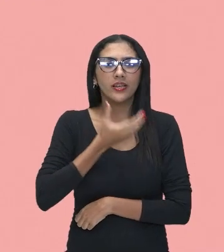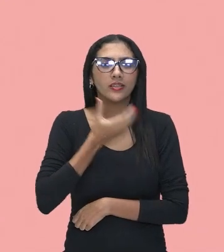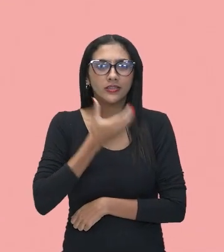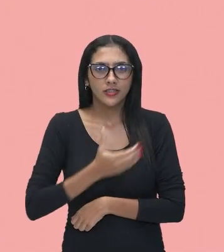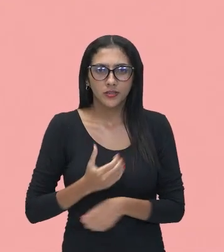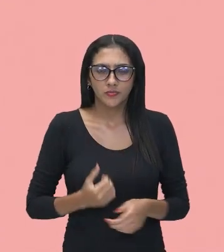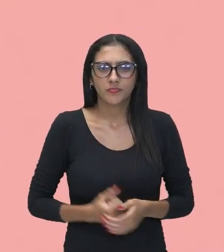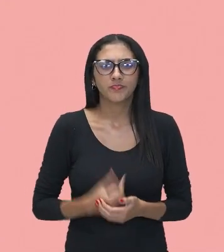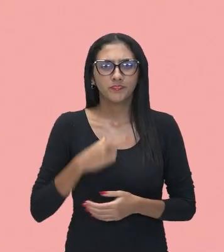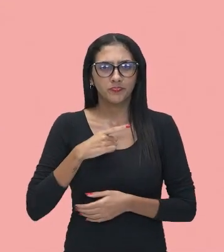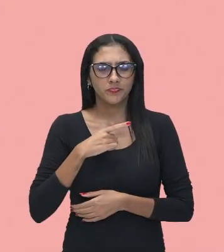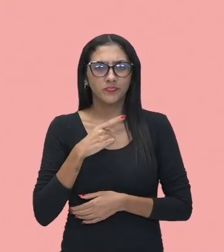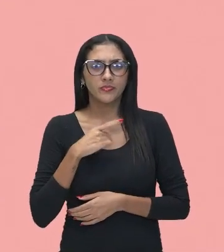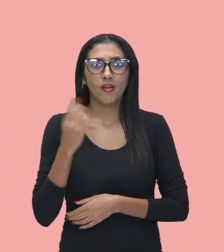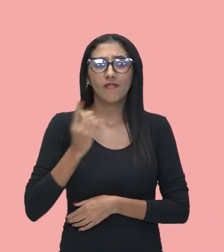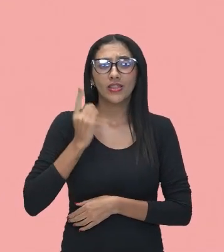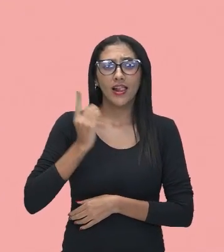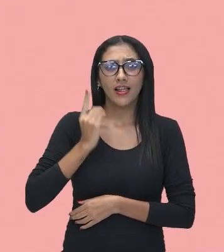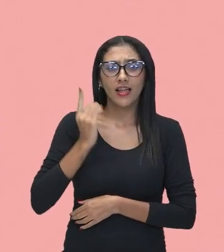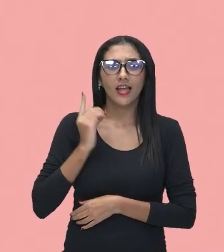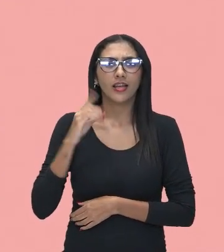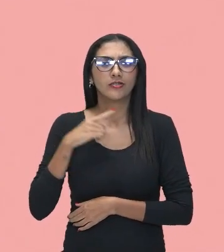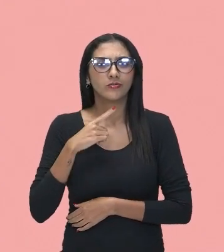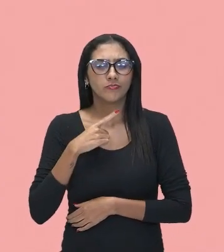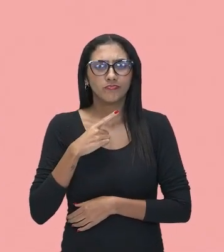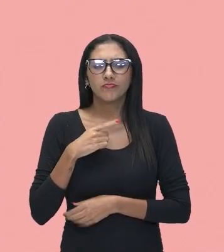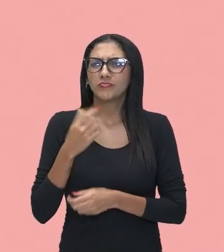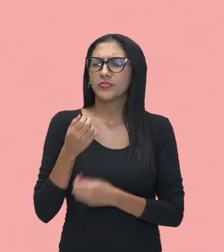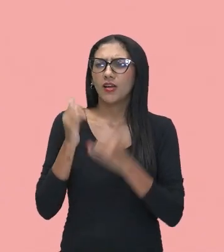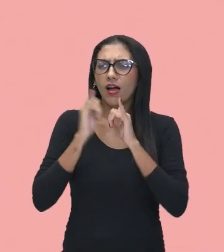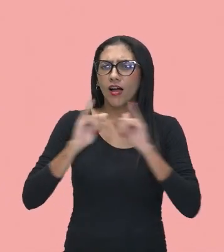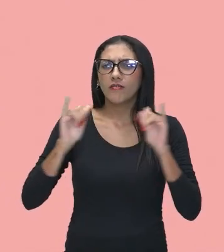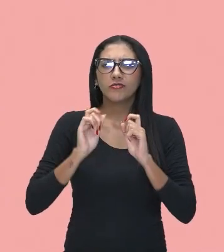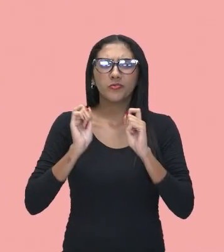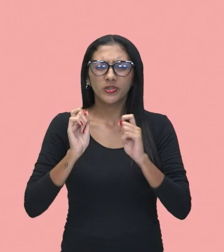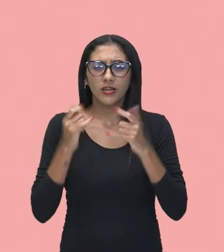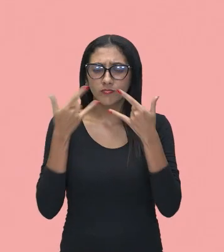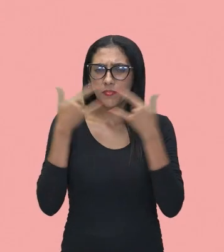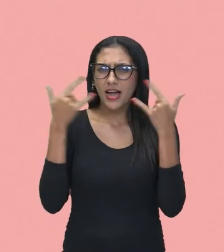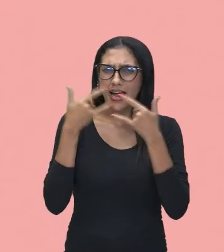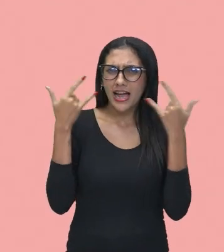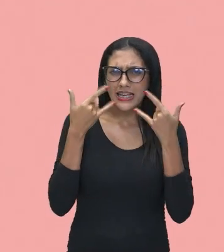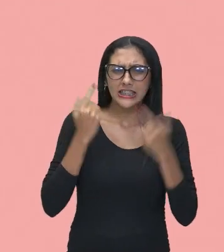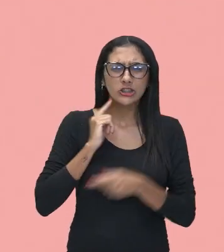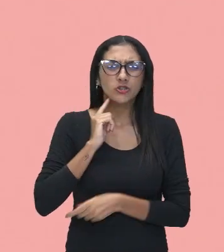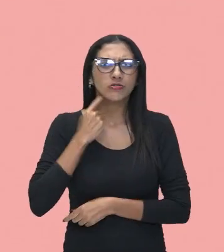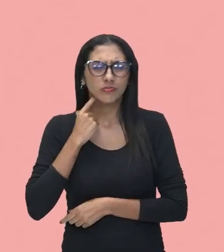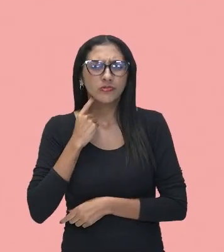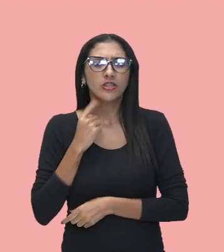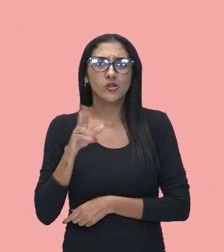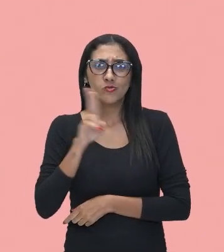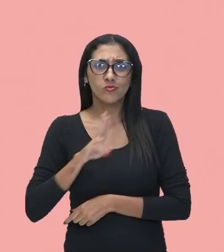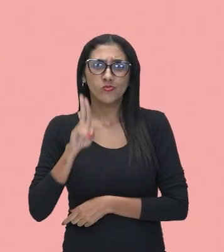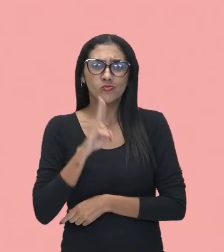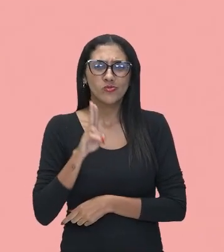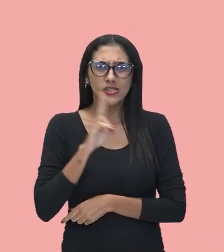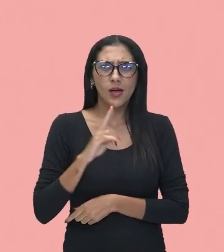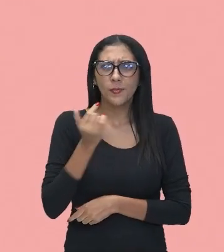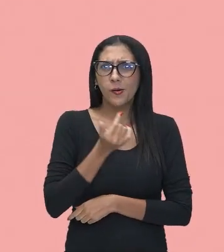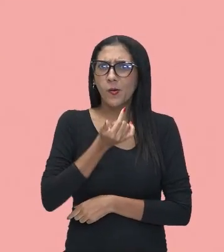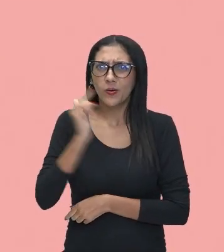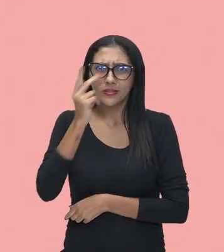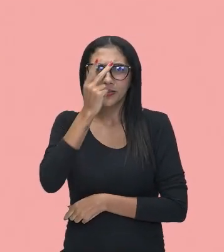delegado João Tavares, as máscaras contaminadas seriam usadas para contaminar a população brasileira